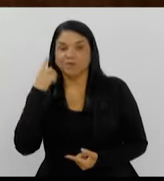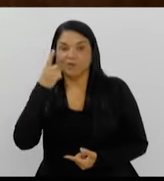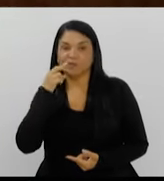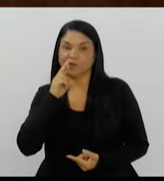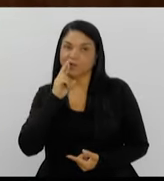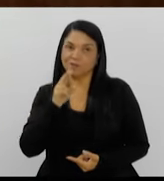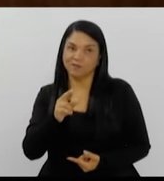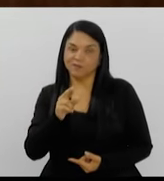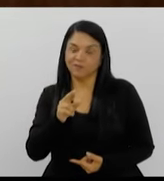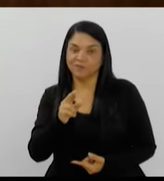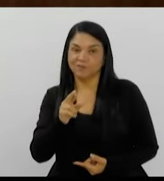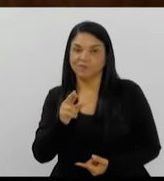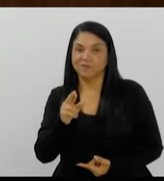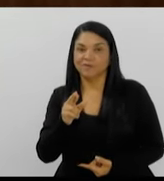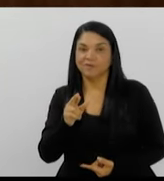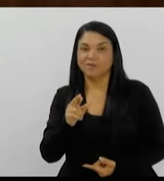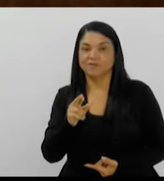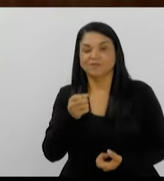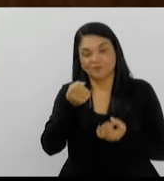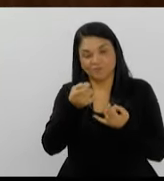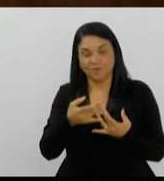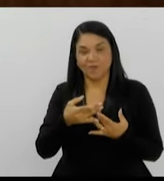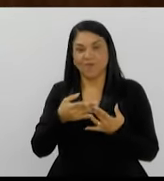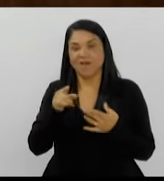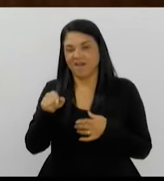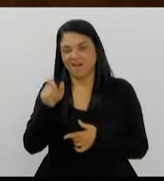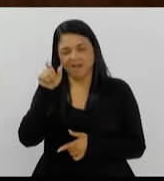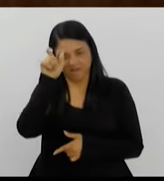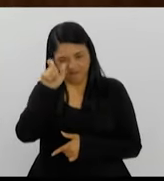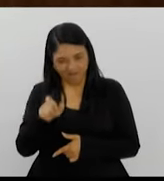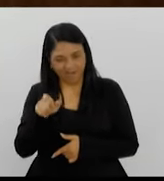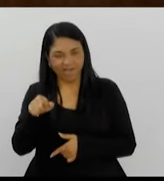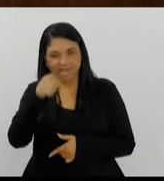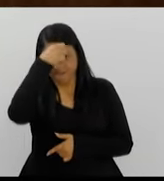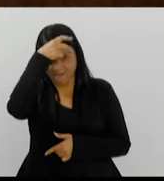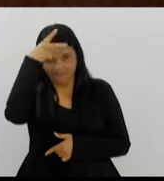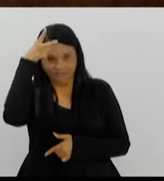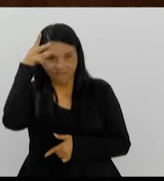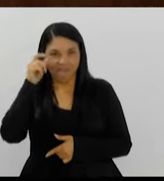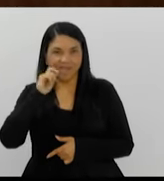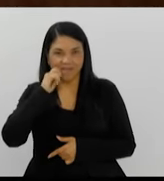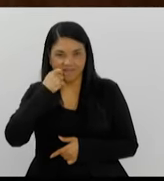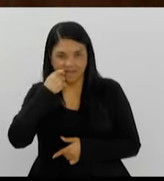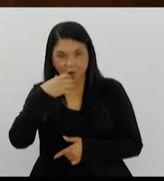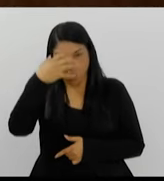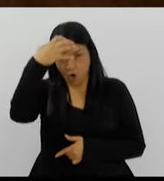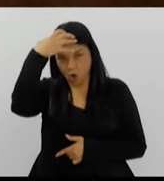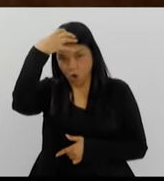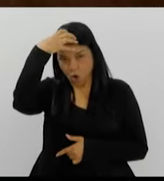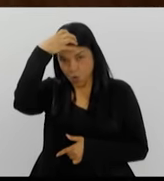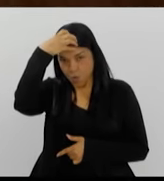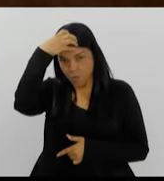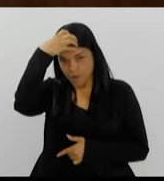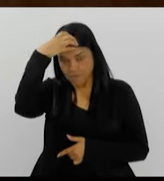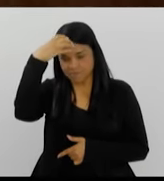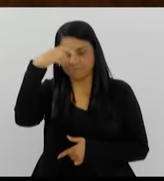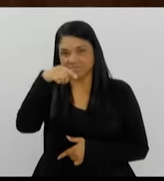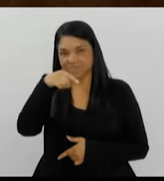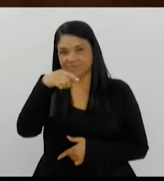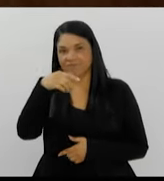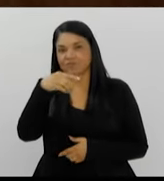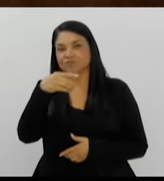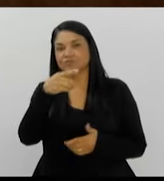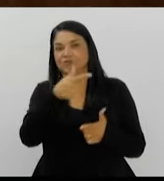Aliás ele é muito ousado Porque querer botar a culpa da tragédia de segurança